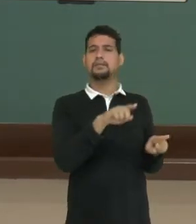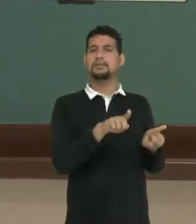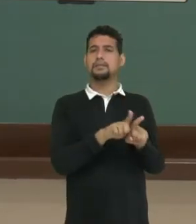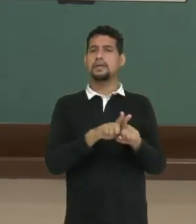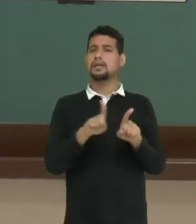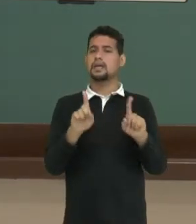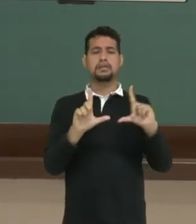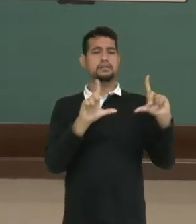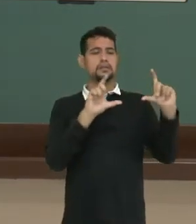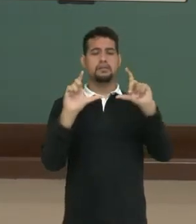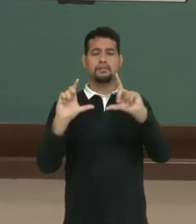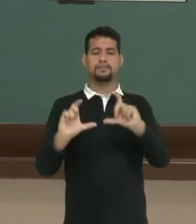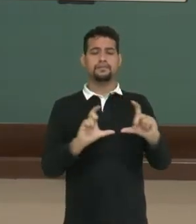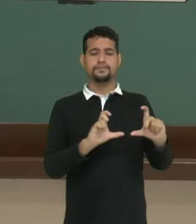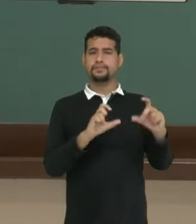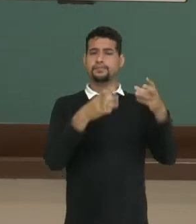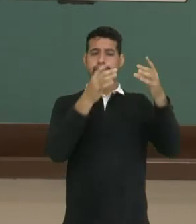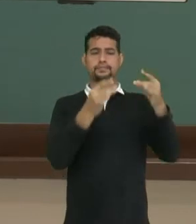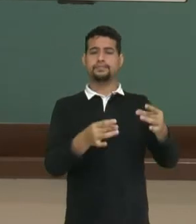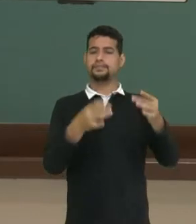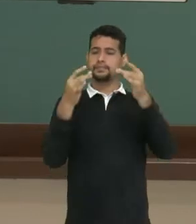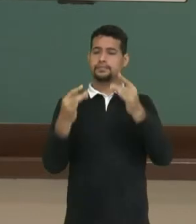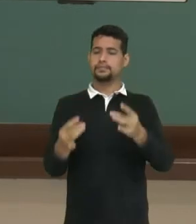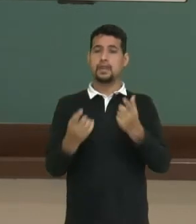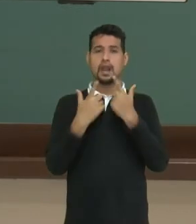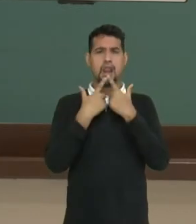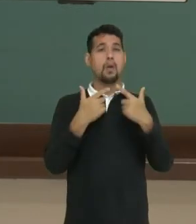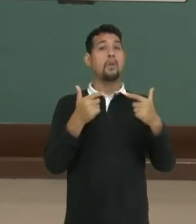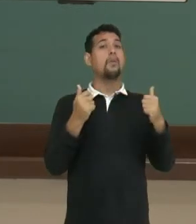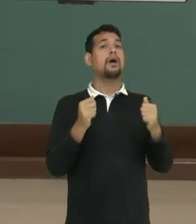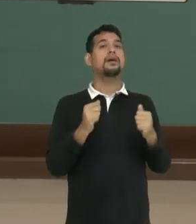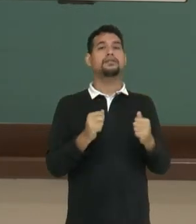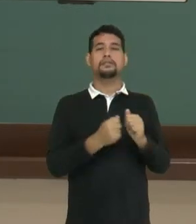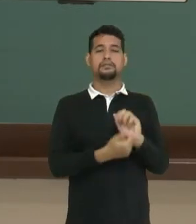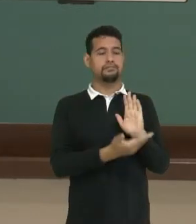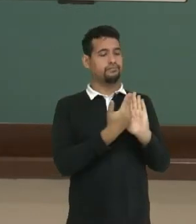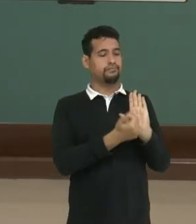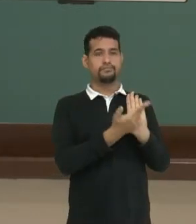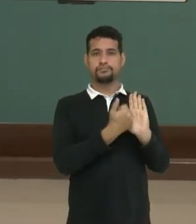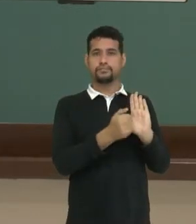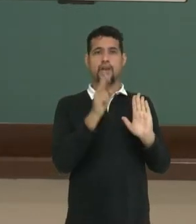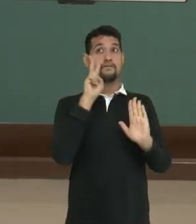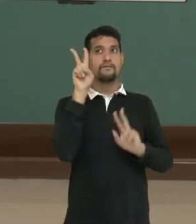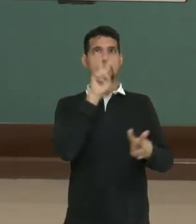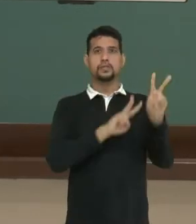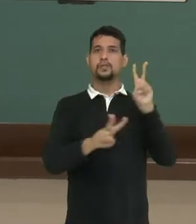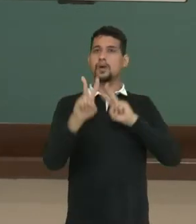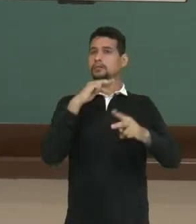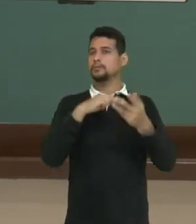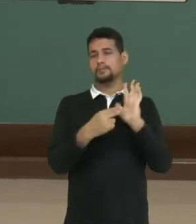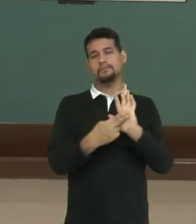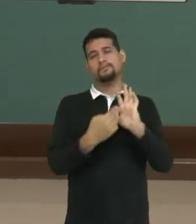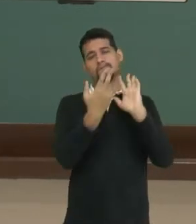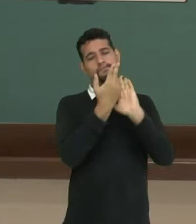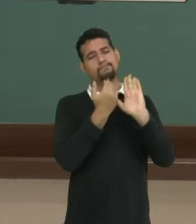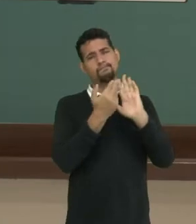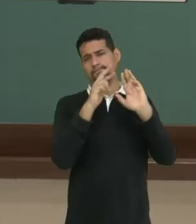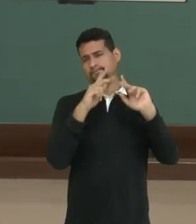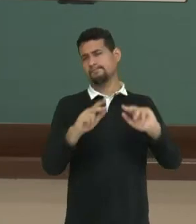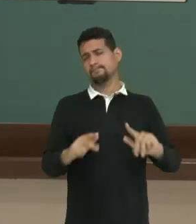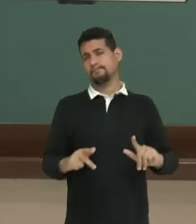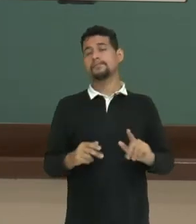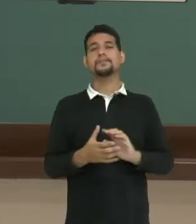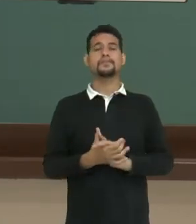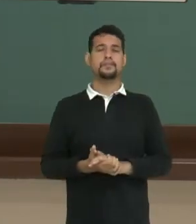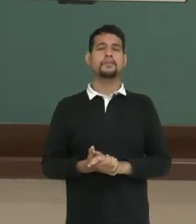as imagens, que são os elementos da linguagem, a linguagem não verbal, desculpa, são as imagens, né? Ou também chamada de